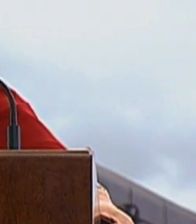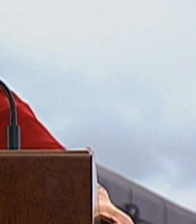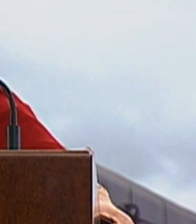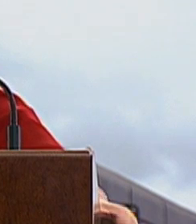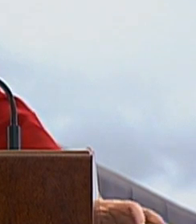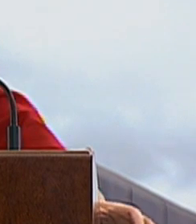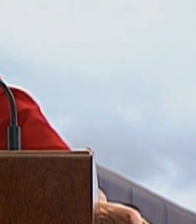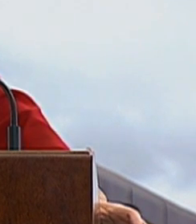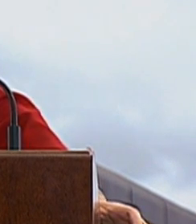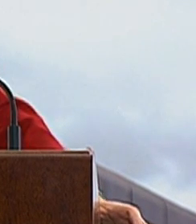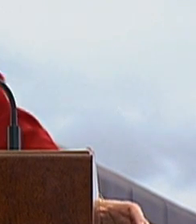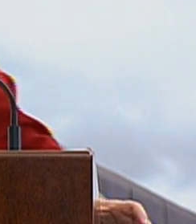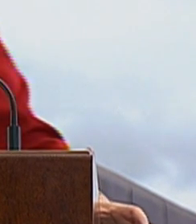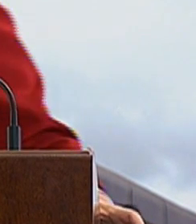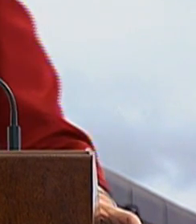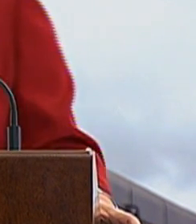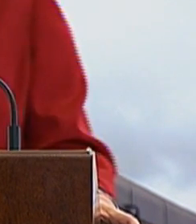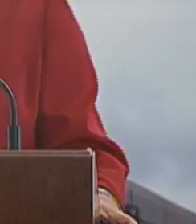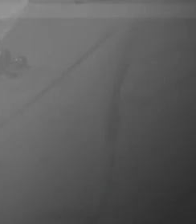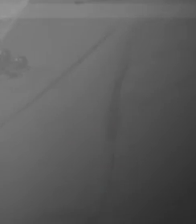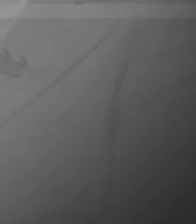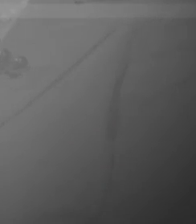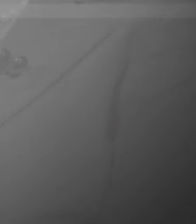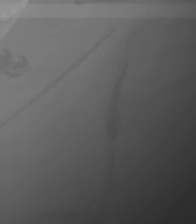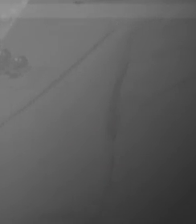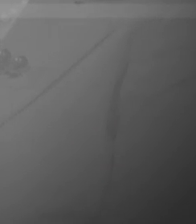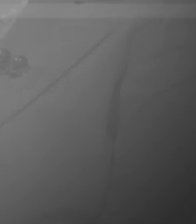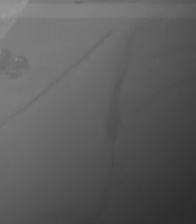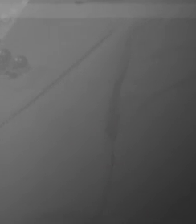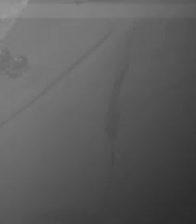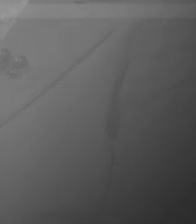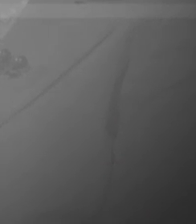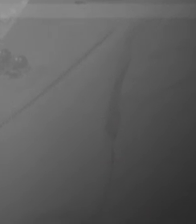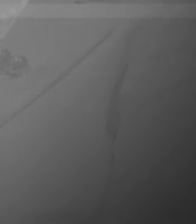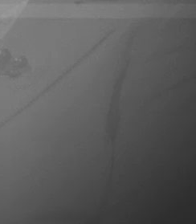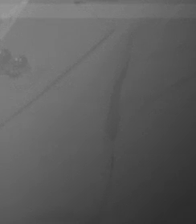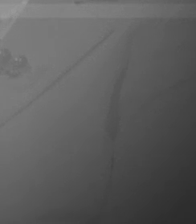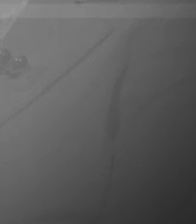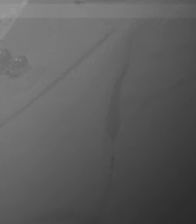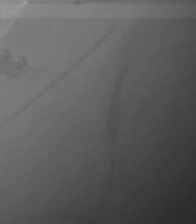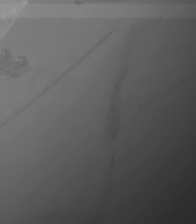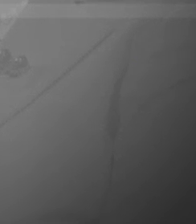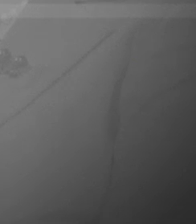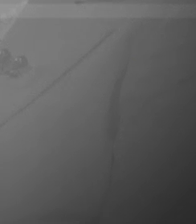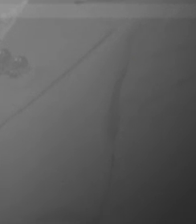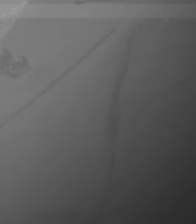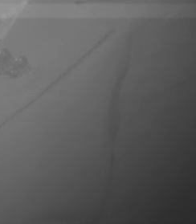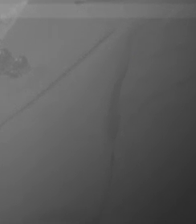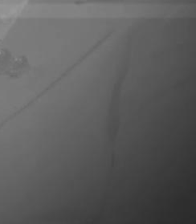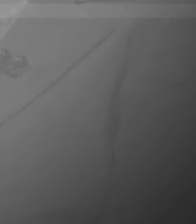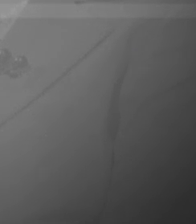Jada sabendo que logo ali pode est a Vitória e vamos voltar agora ao vivo ao Palácio do Planalto repórter